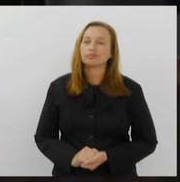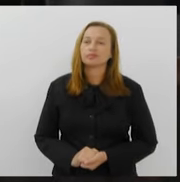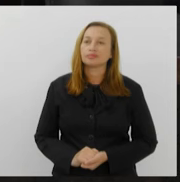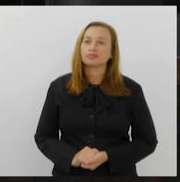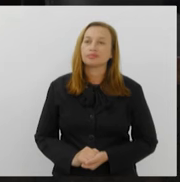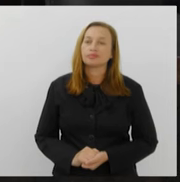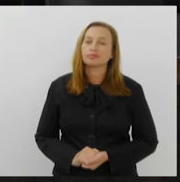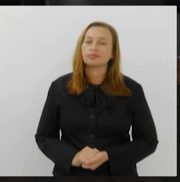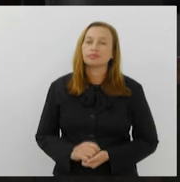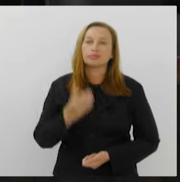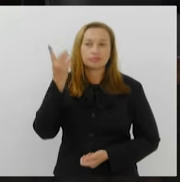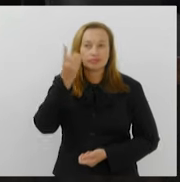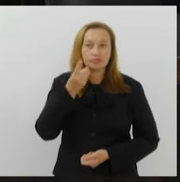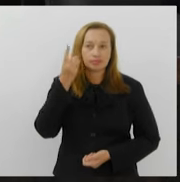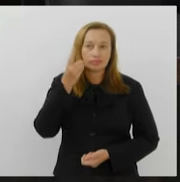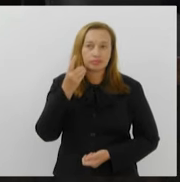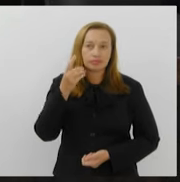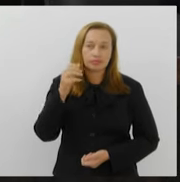Deputado Alan Lopes.